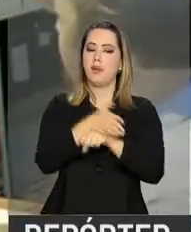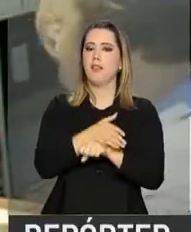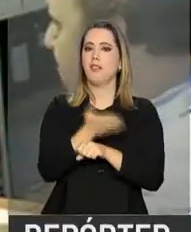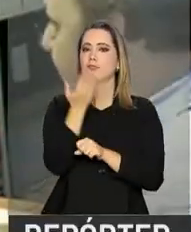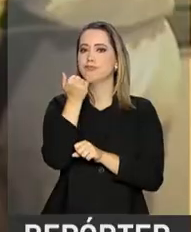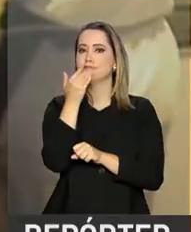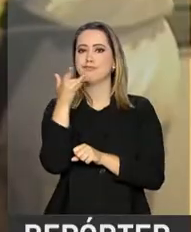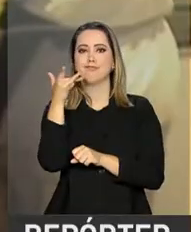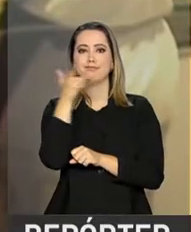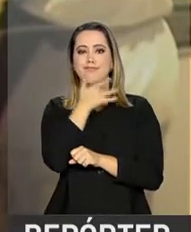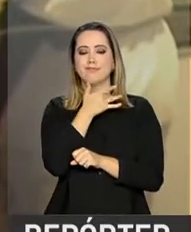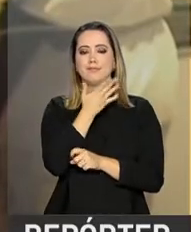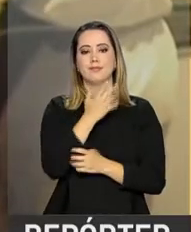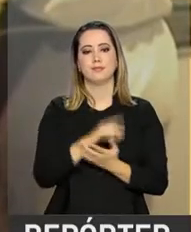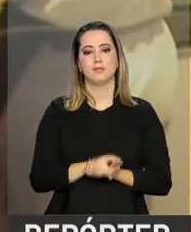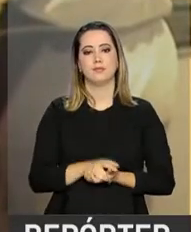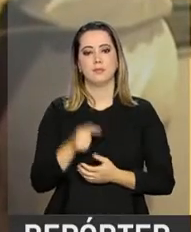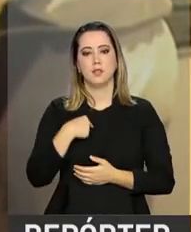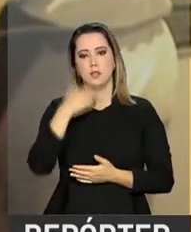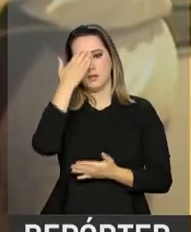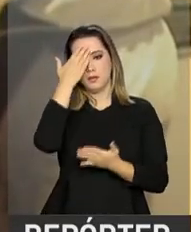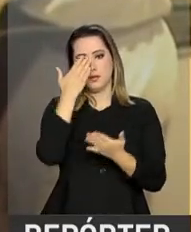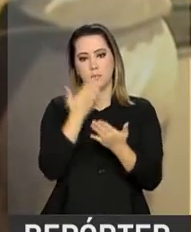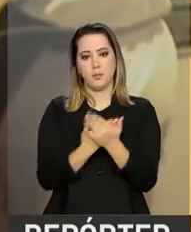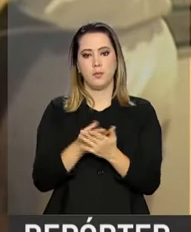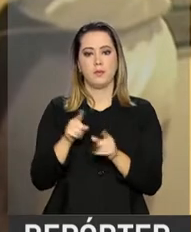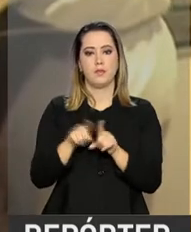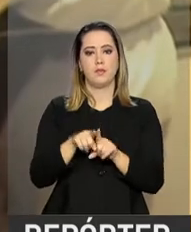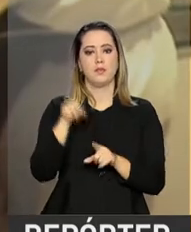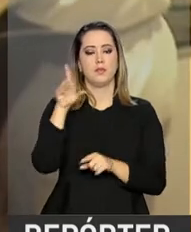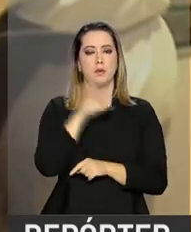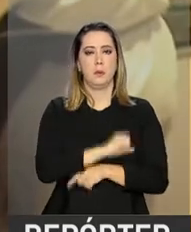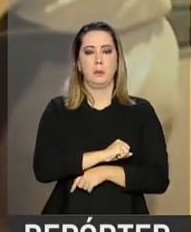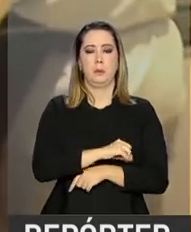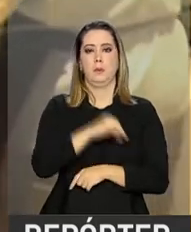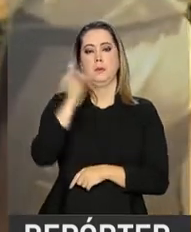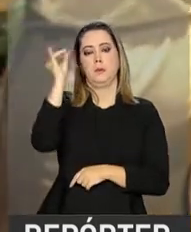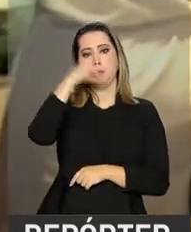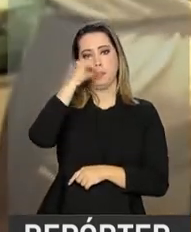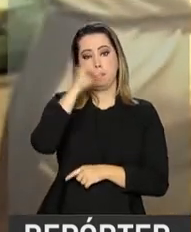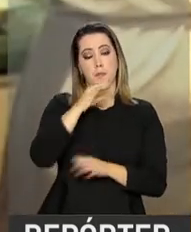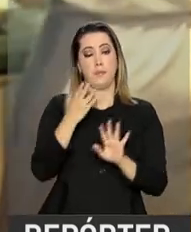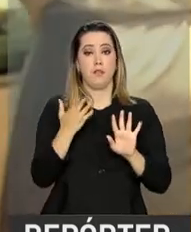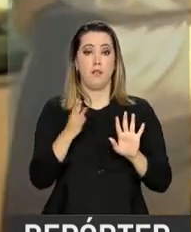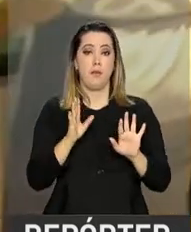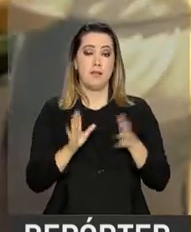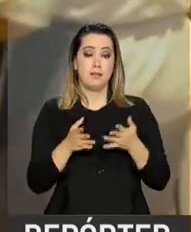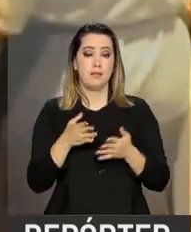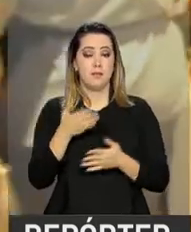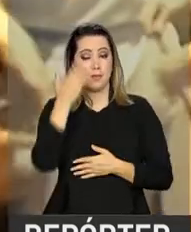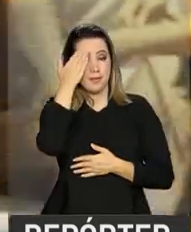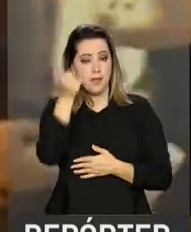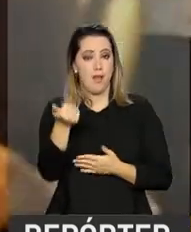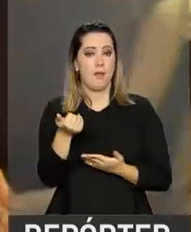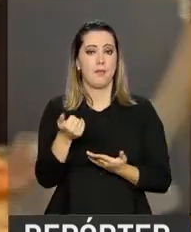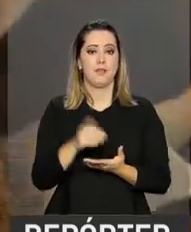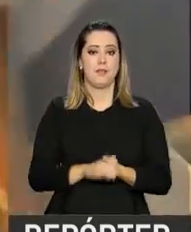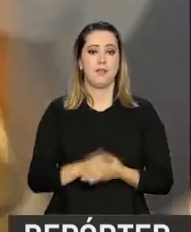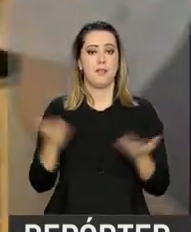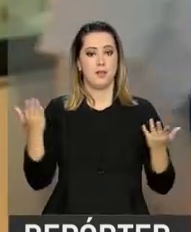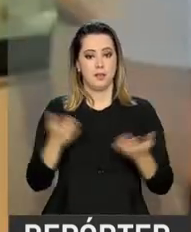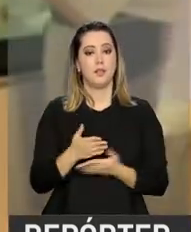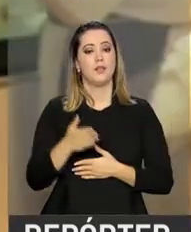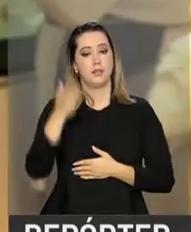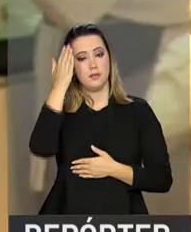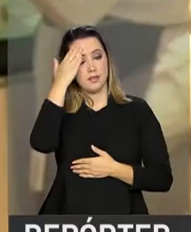se importam tenho certeza que o brasileiro ele é apaixonado pelo porco talvez ele não soubesse sob água